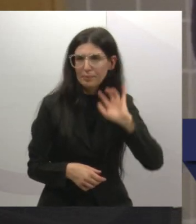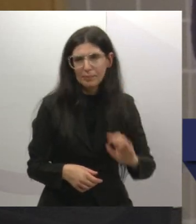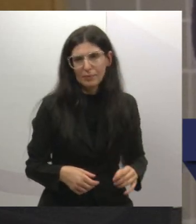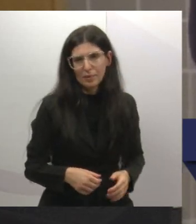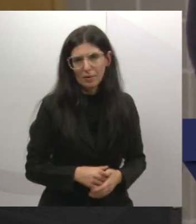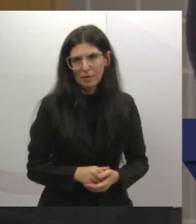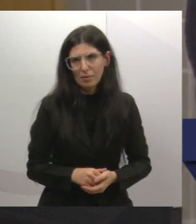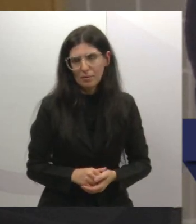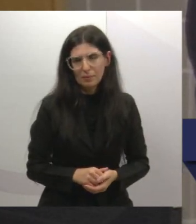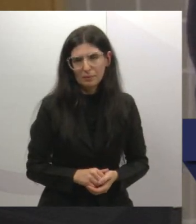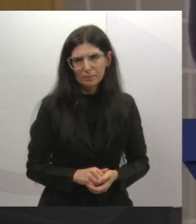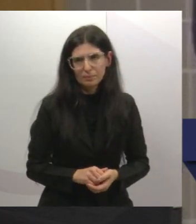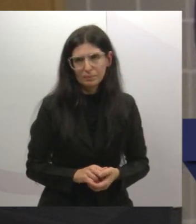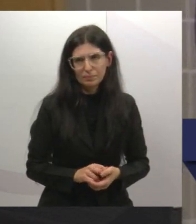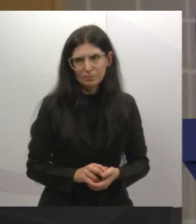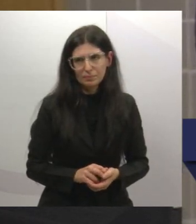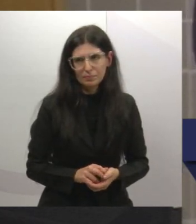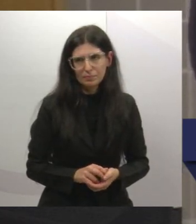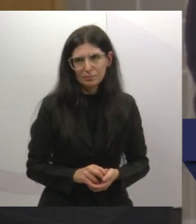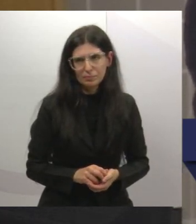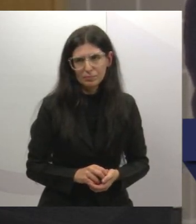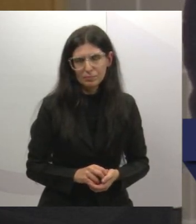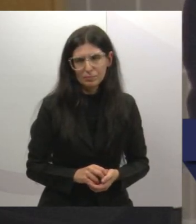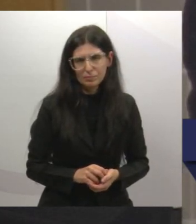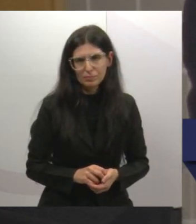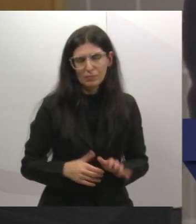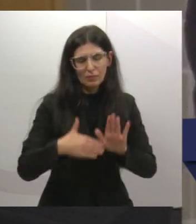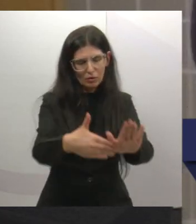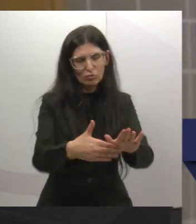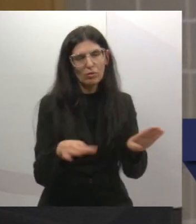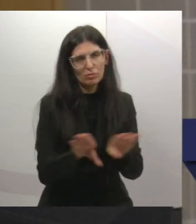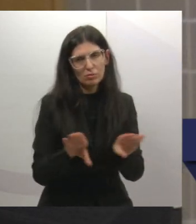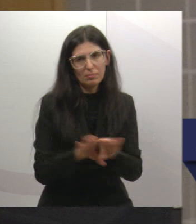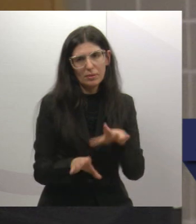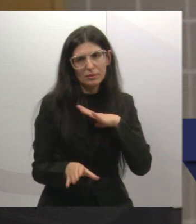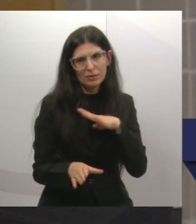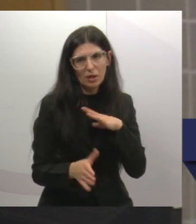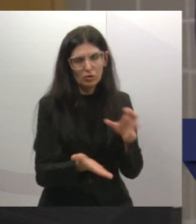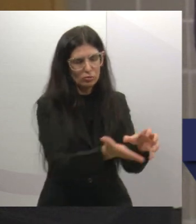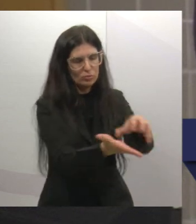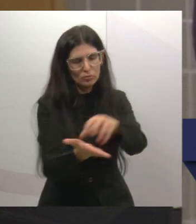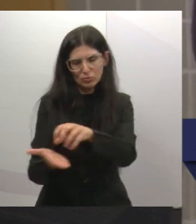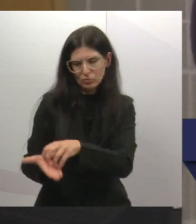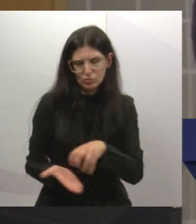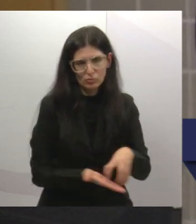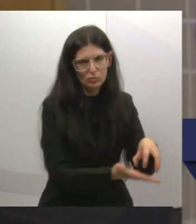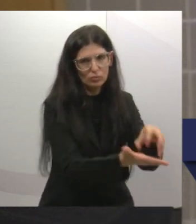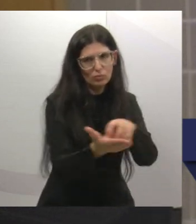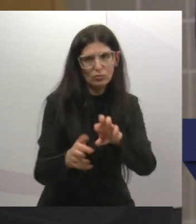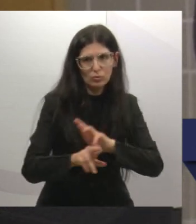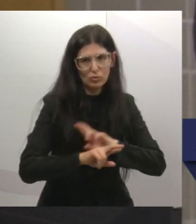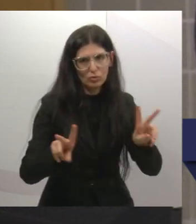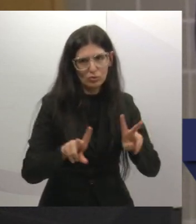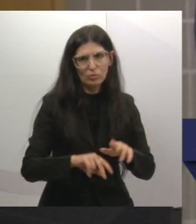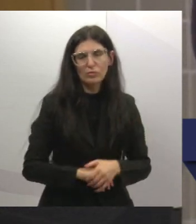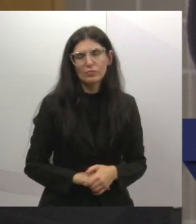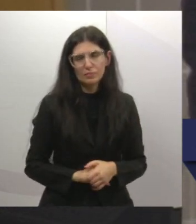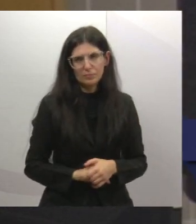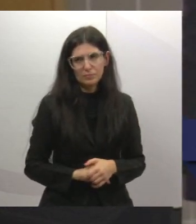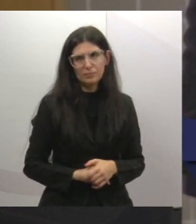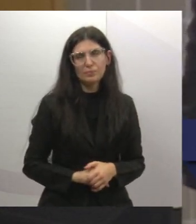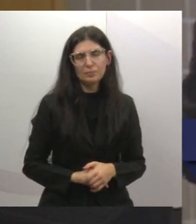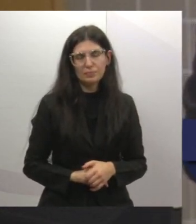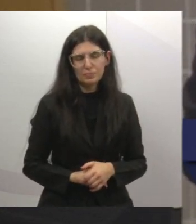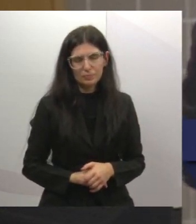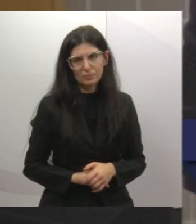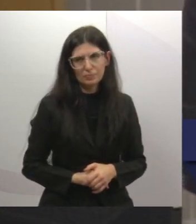ajudar a queda de arrecadação em outras esferas do município. Então, esses valores estão delineados nessa